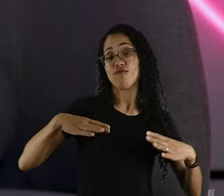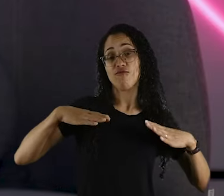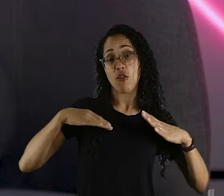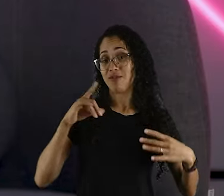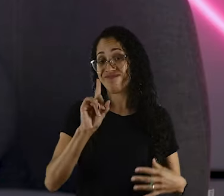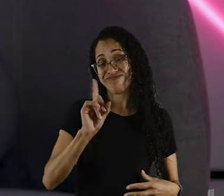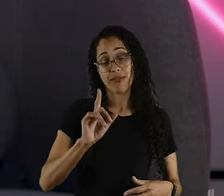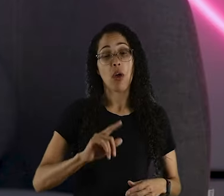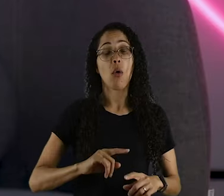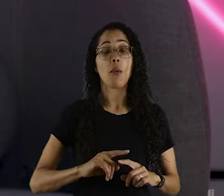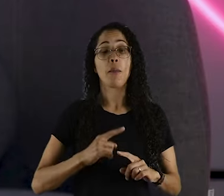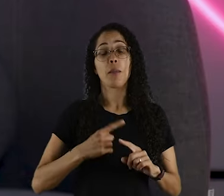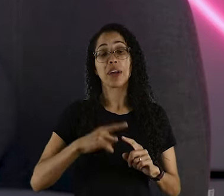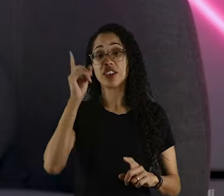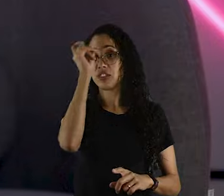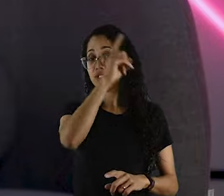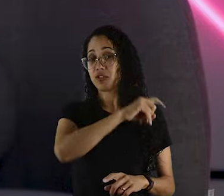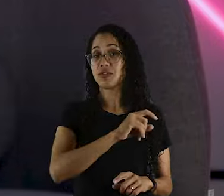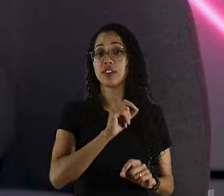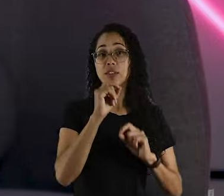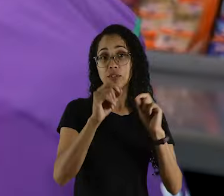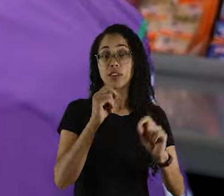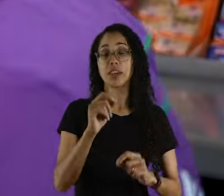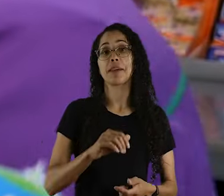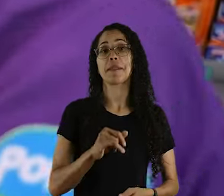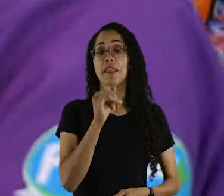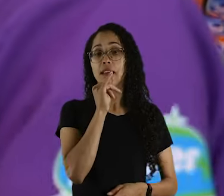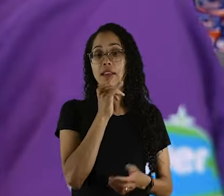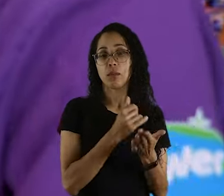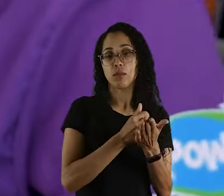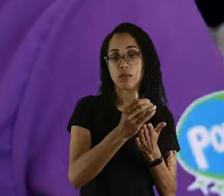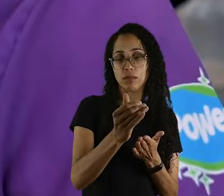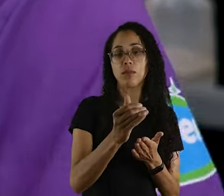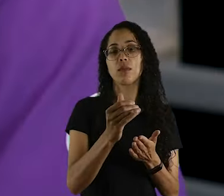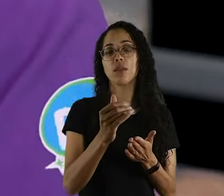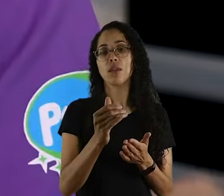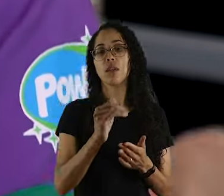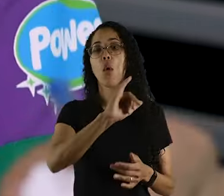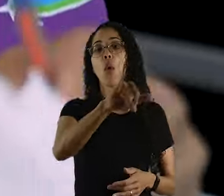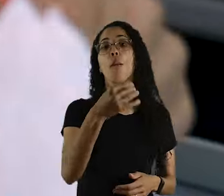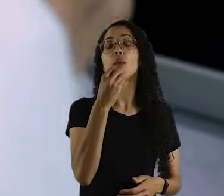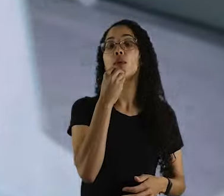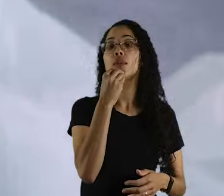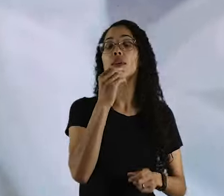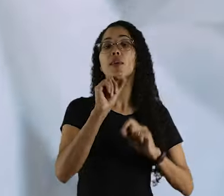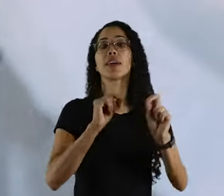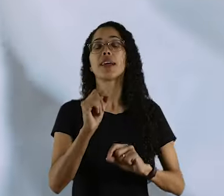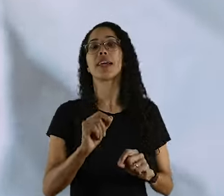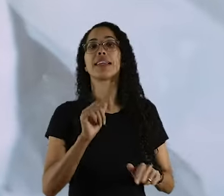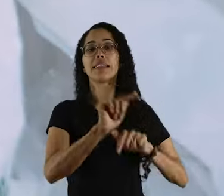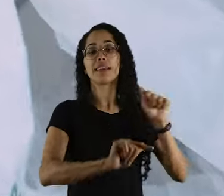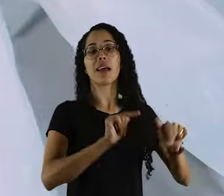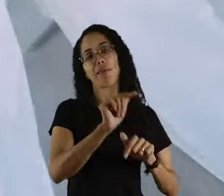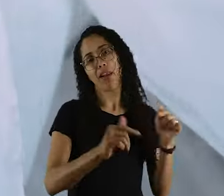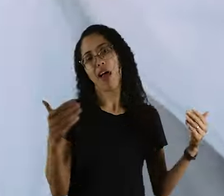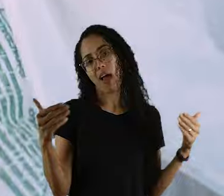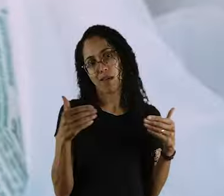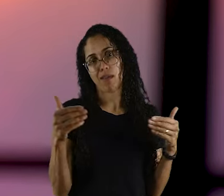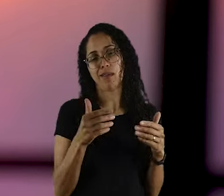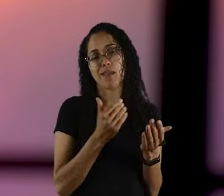E era muito difícil de usar parte do dinheiro para esse tipo de coisa. Aí esse ano eu tive uma oportunidade muito boa, que foi trabalhar nesse lugar que eu tô